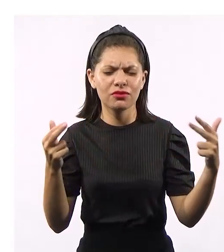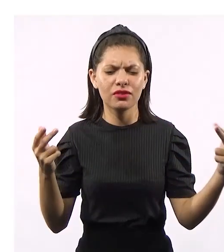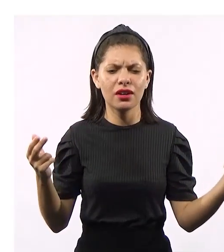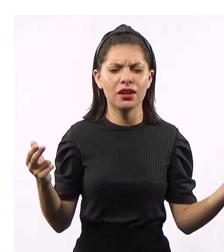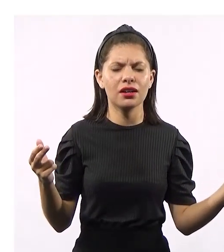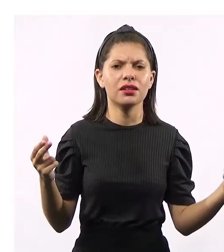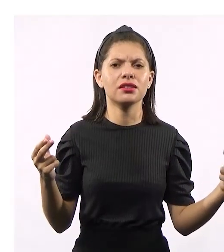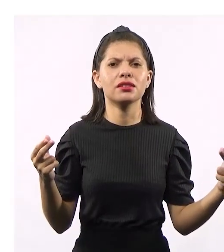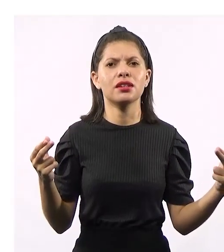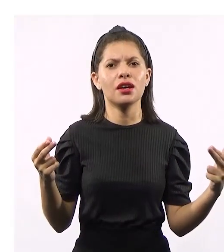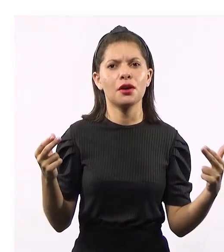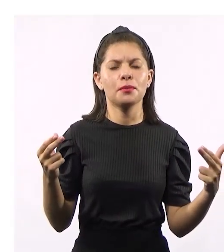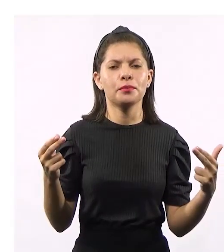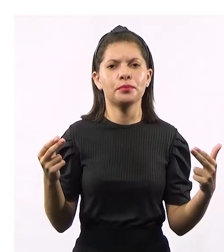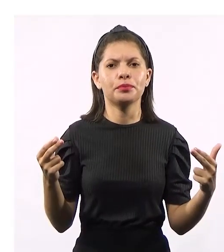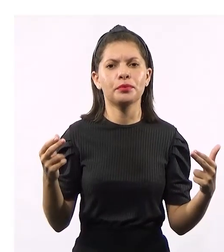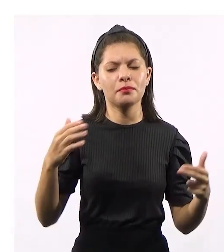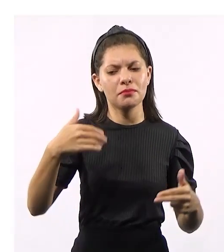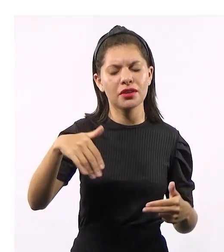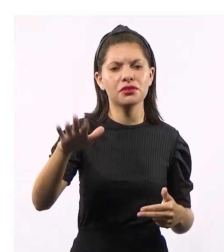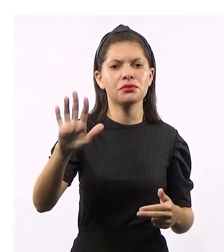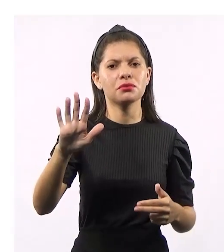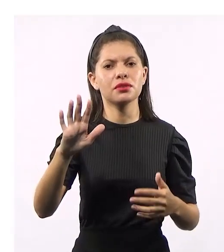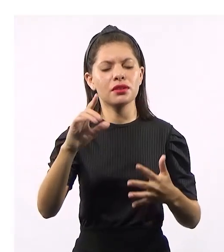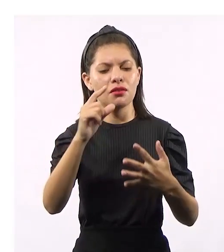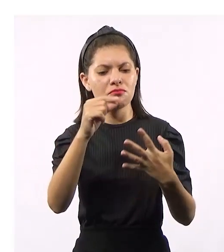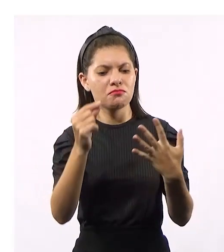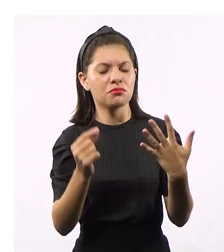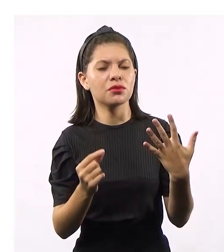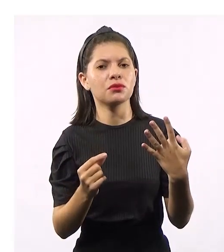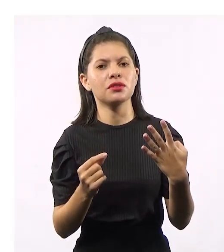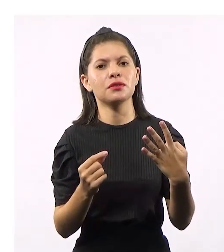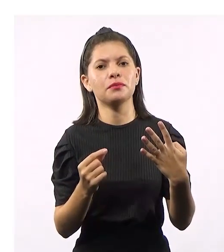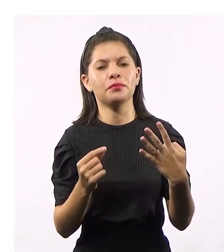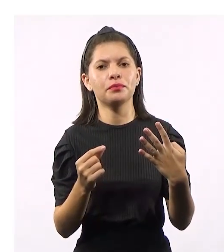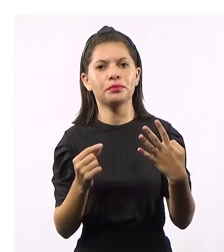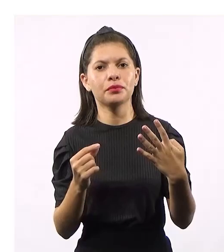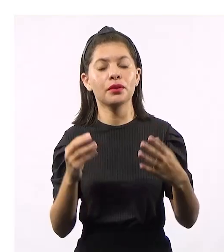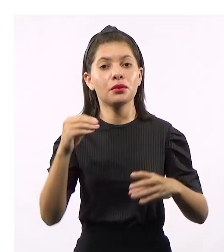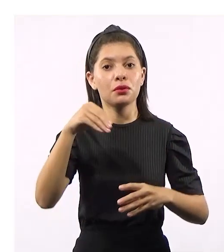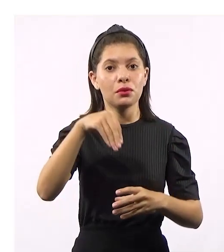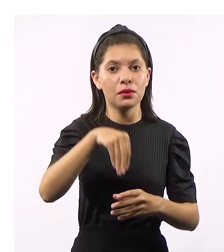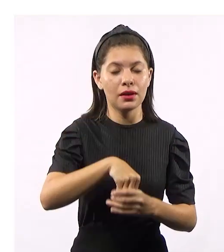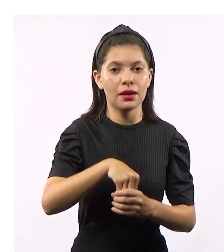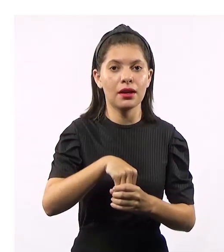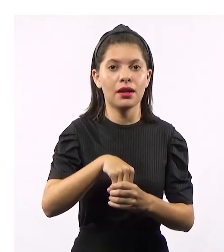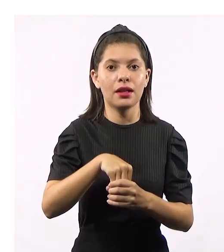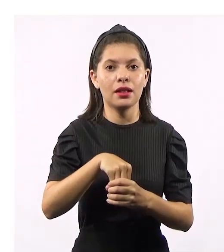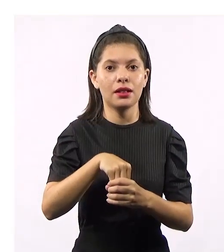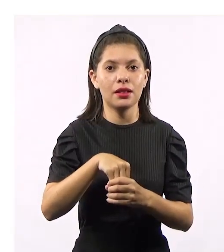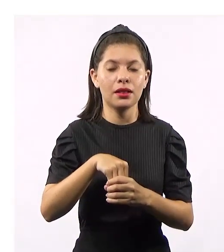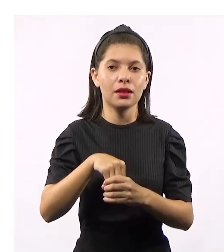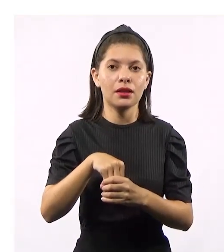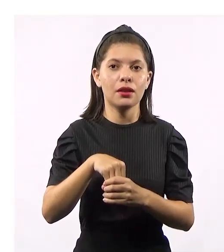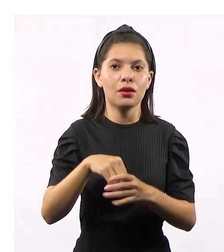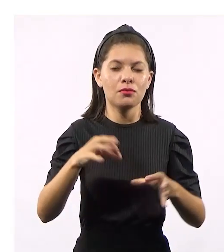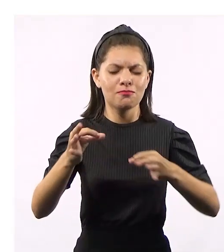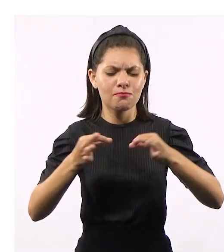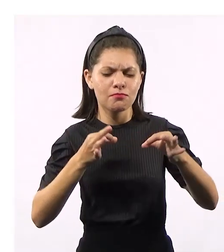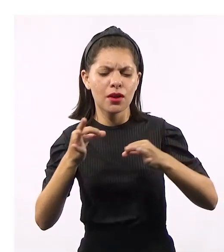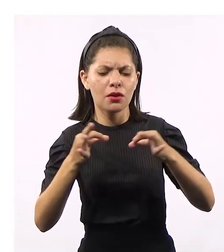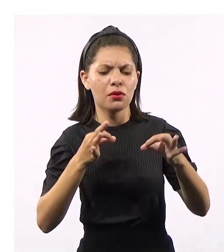de opções com mais de 2 opções. Além disso, eu posso inserir nessas opções uma ordem